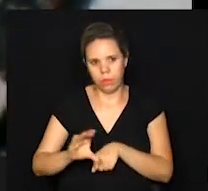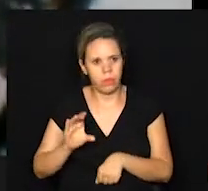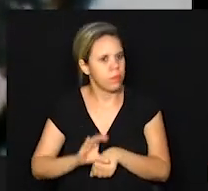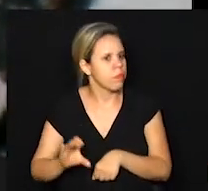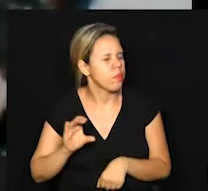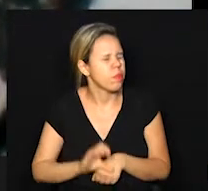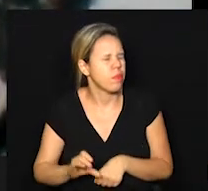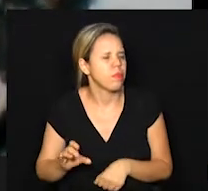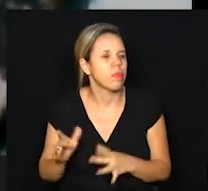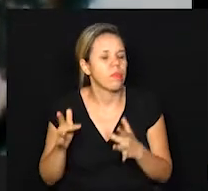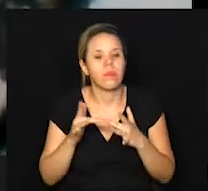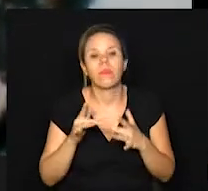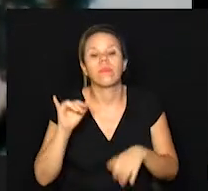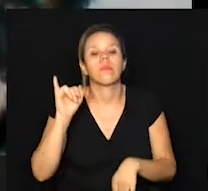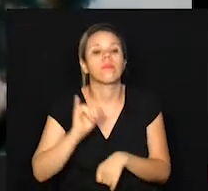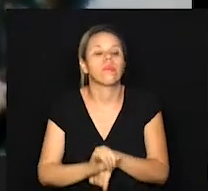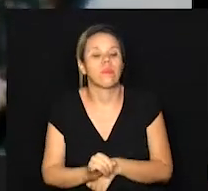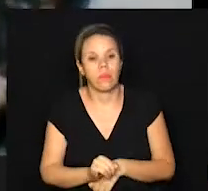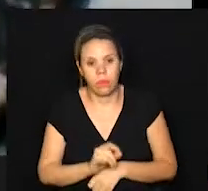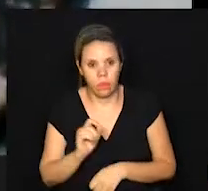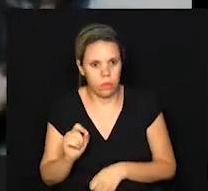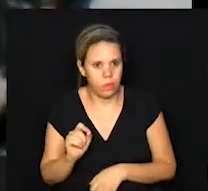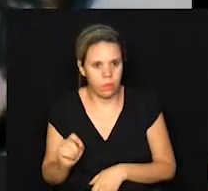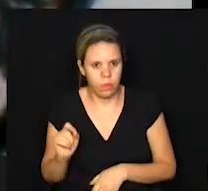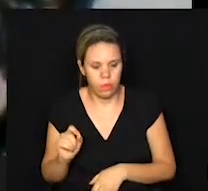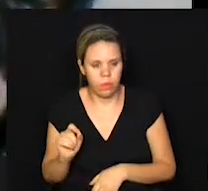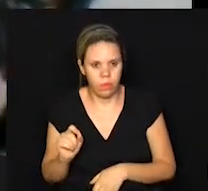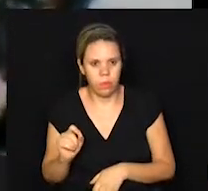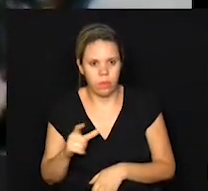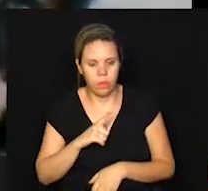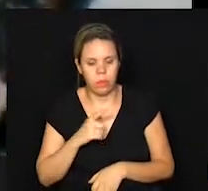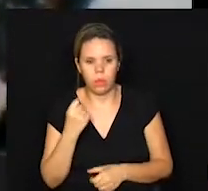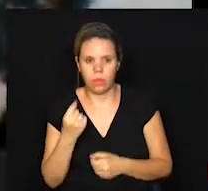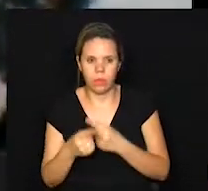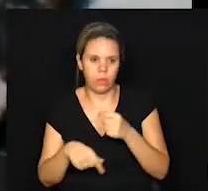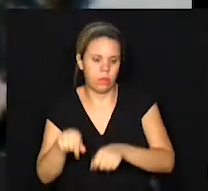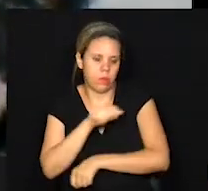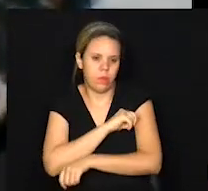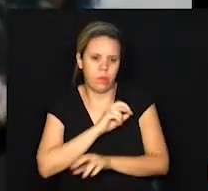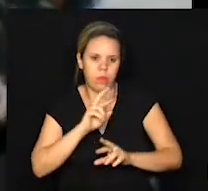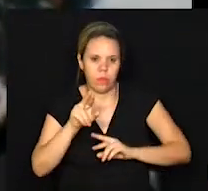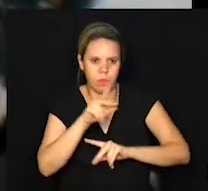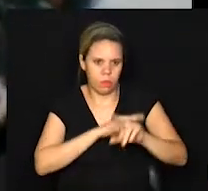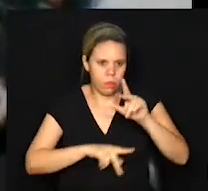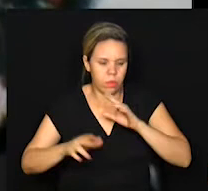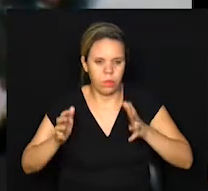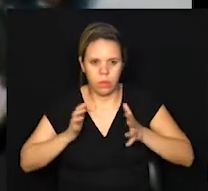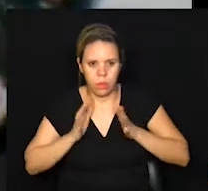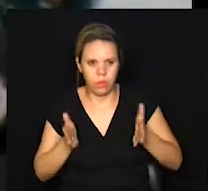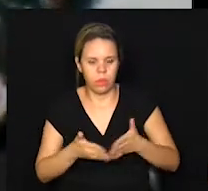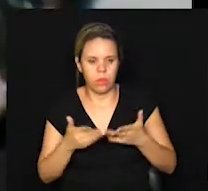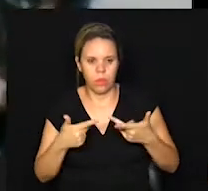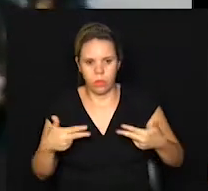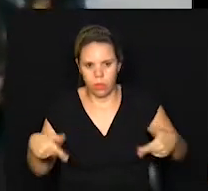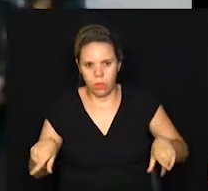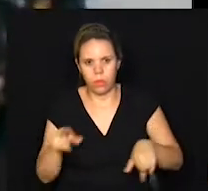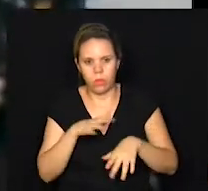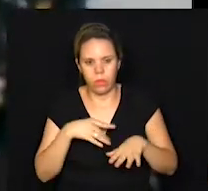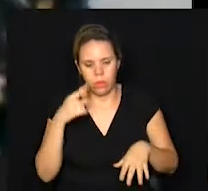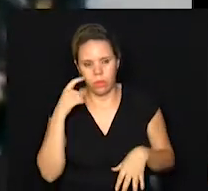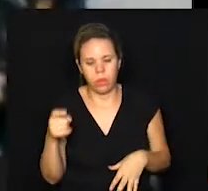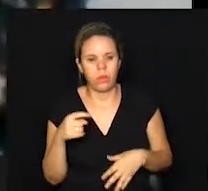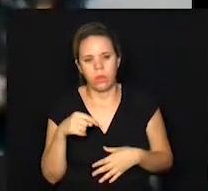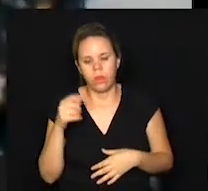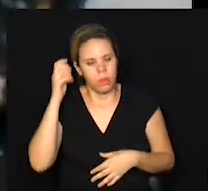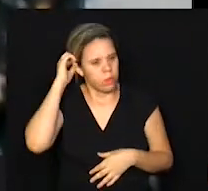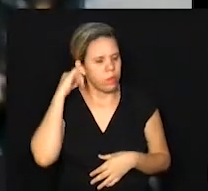curso de Relações Internacionais que, embora tenha alunos das mais variadas classes e dos mais variados interesses,